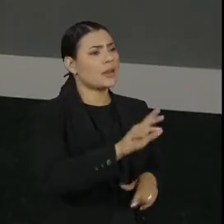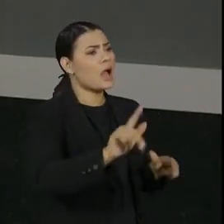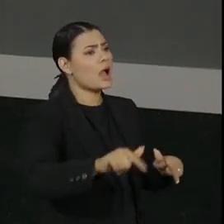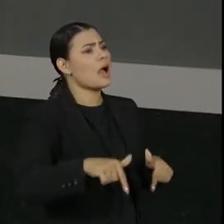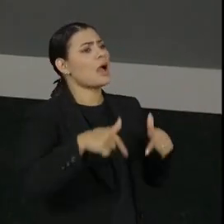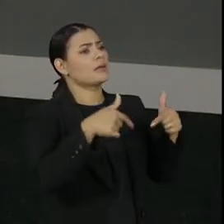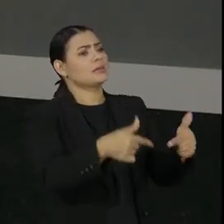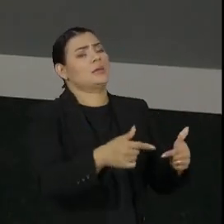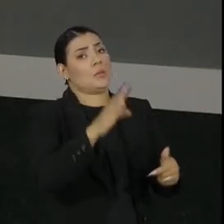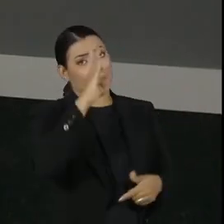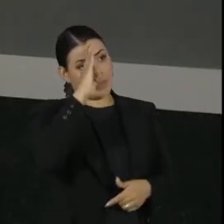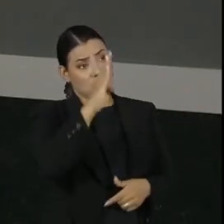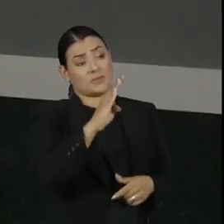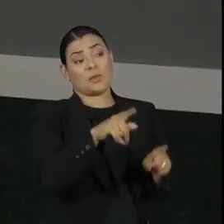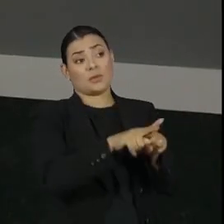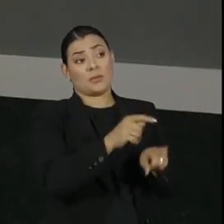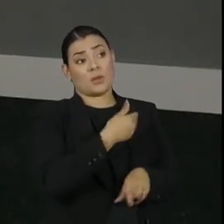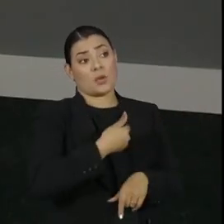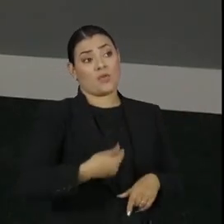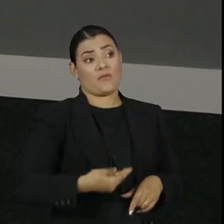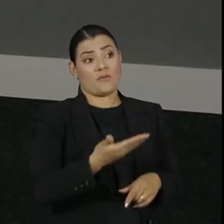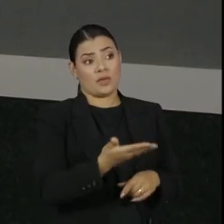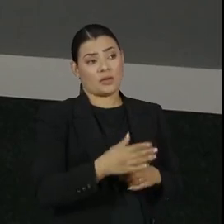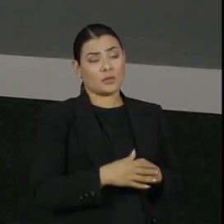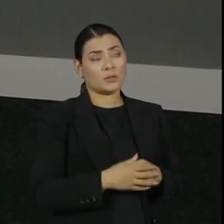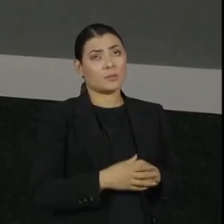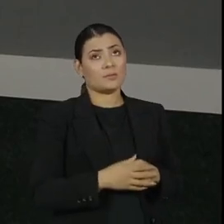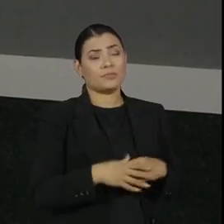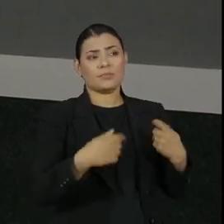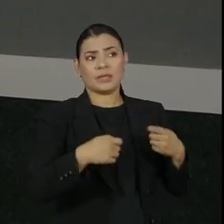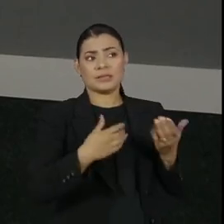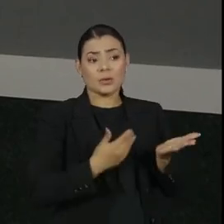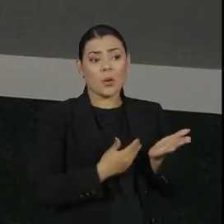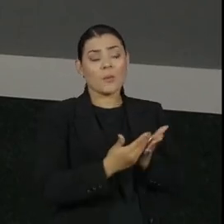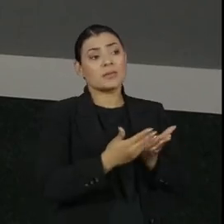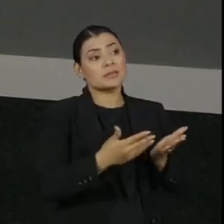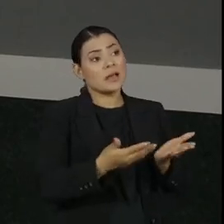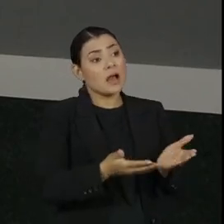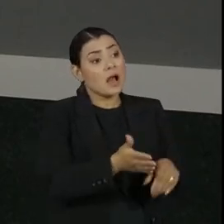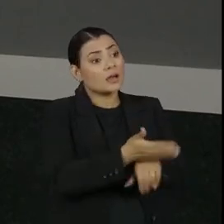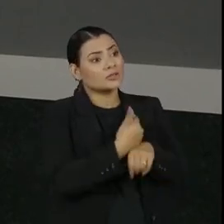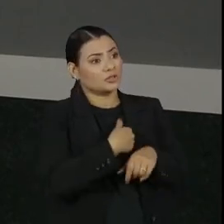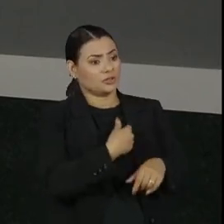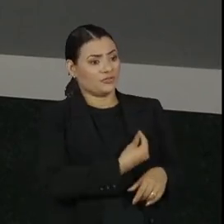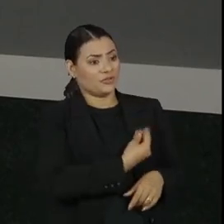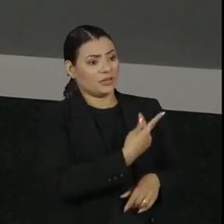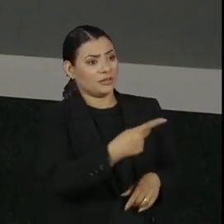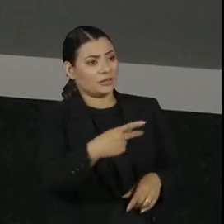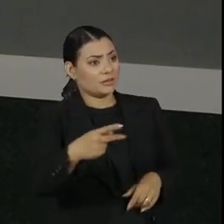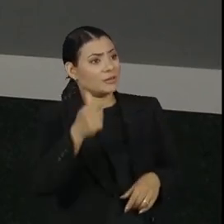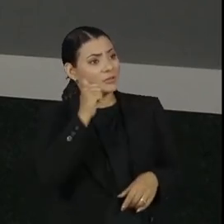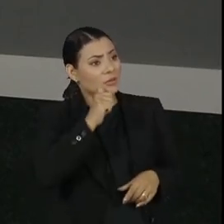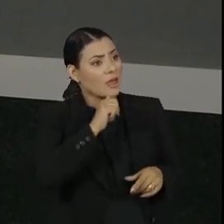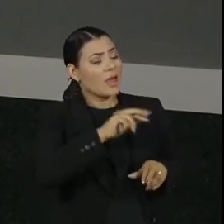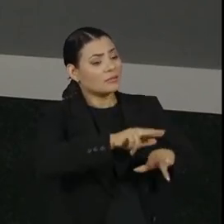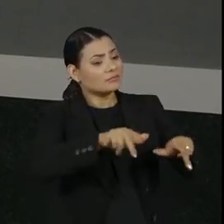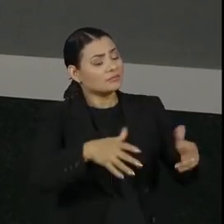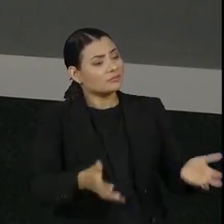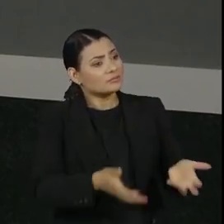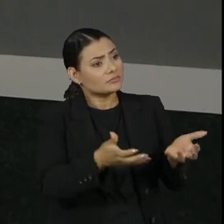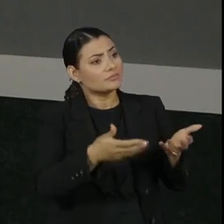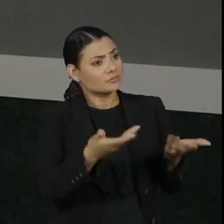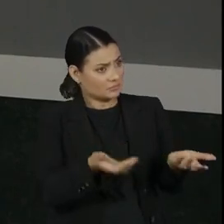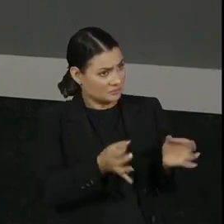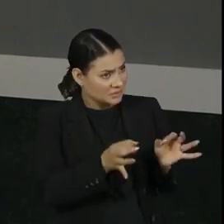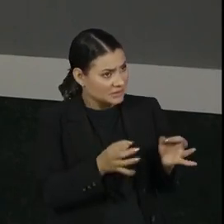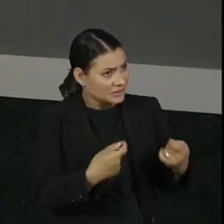atuações, principalmente do poder público, precisam começar cada vez mais cedo na vida dessas mulheres, né? Se fazer presente cada vez mais